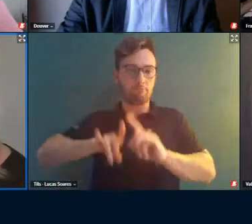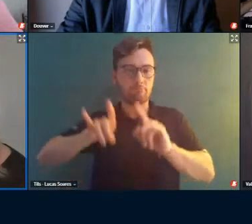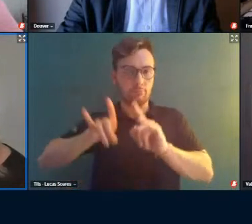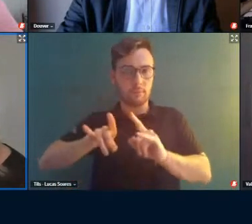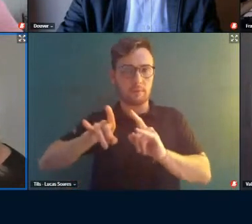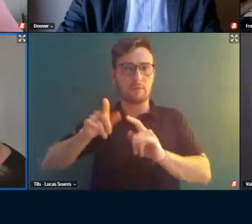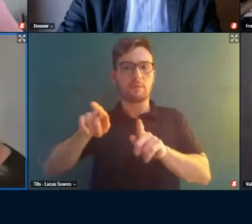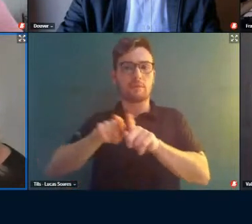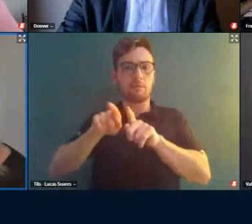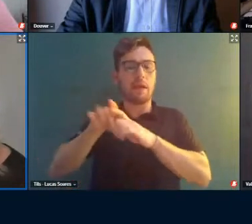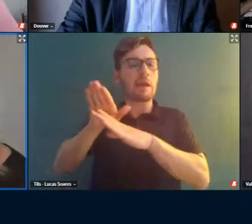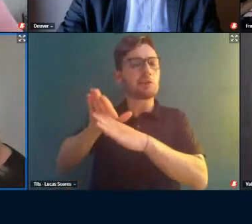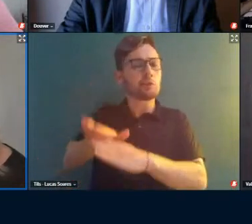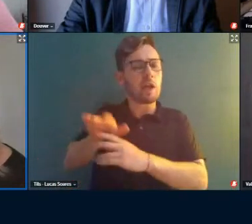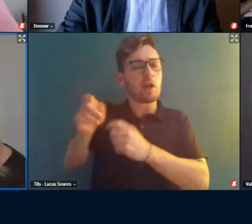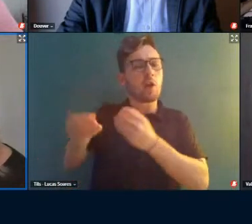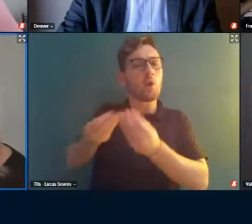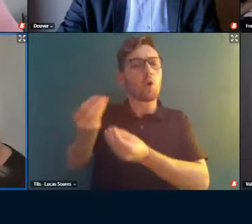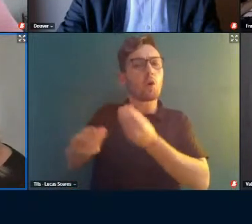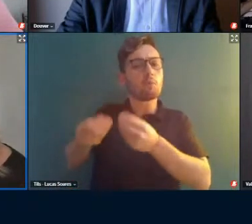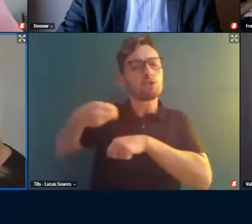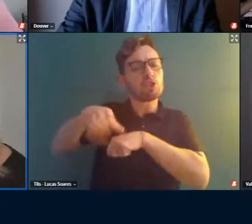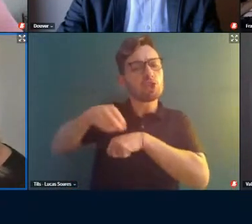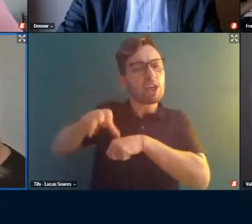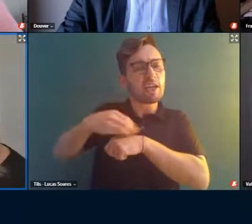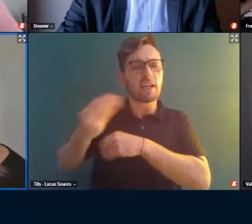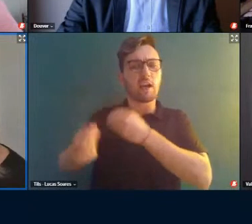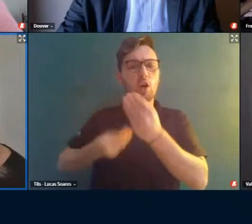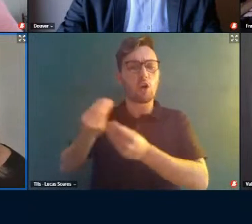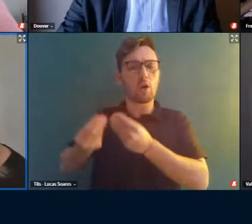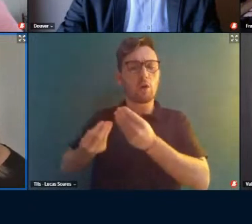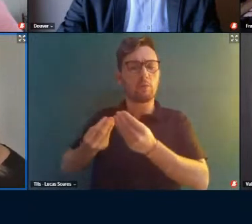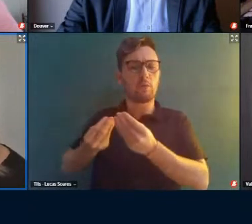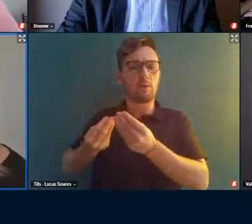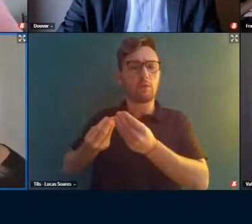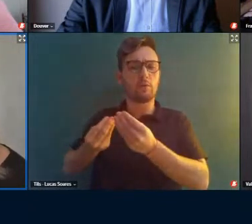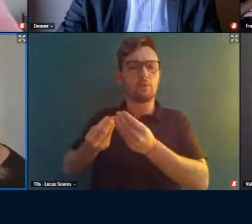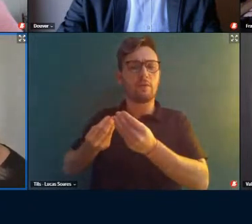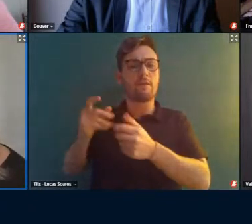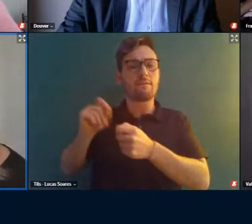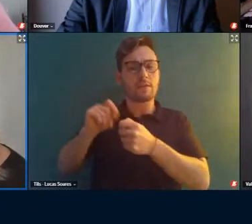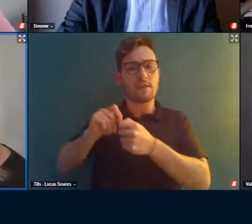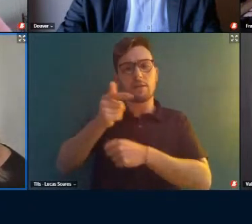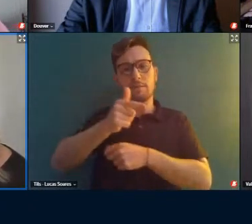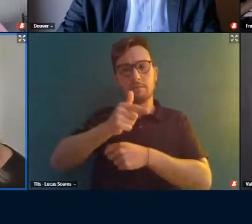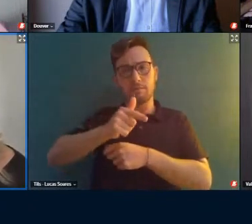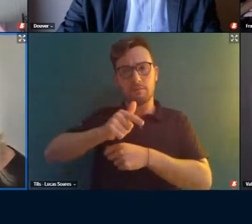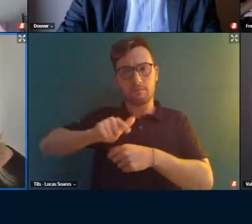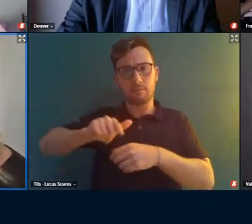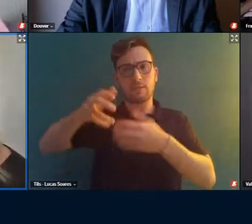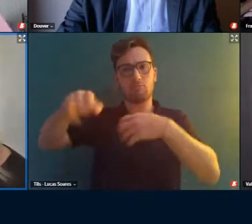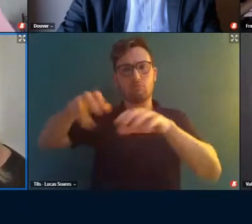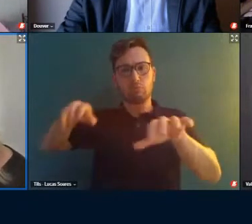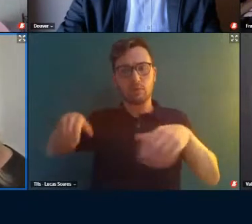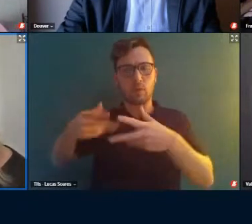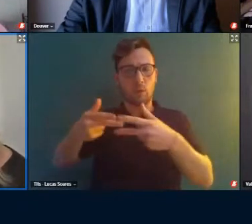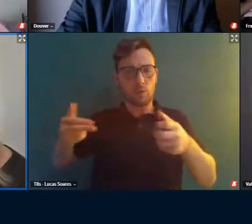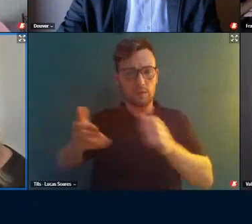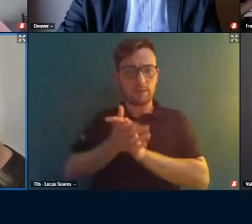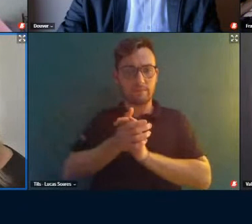instruir eles como segregar e tentar fazer que eles mantenham essas práticas. Acho que era